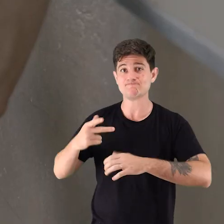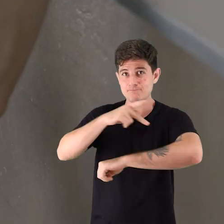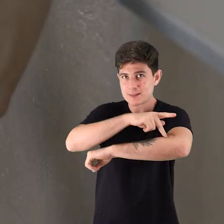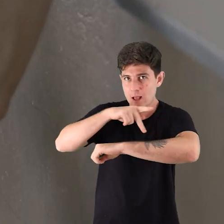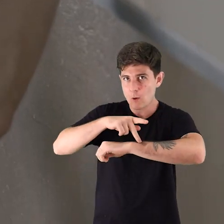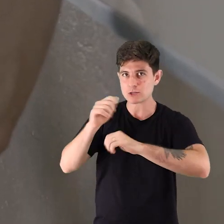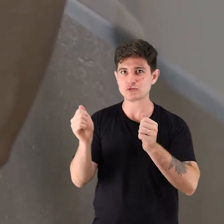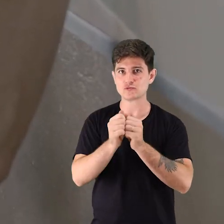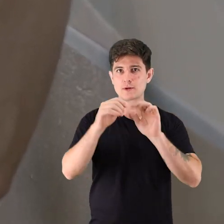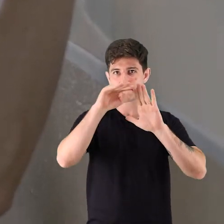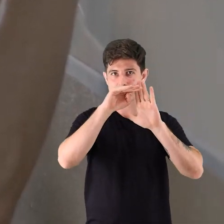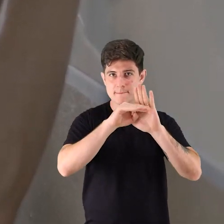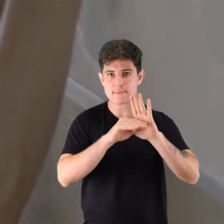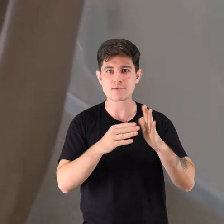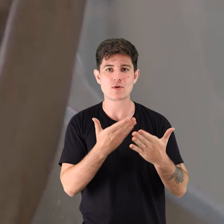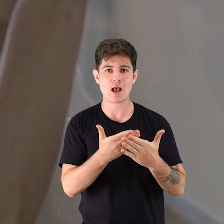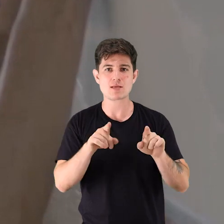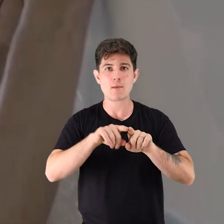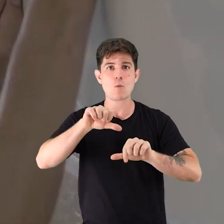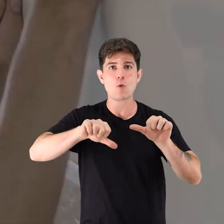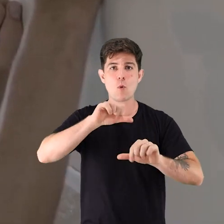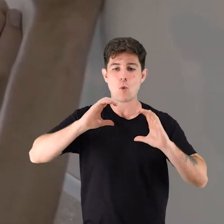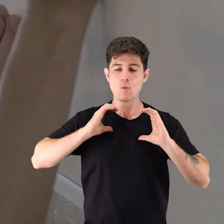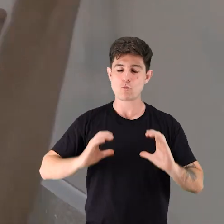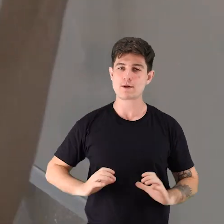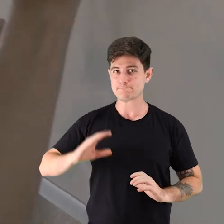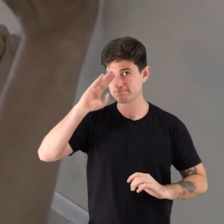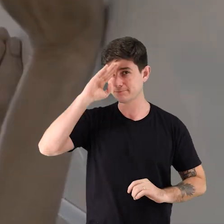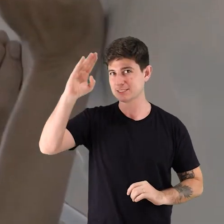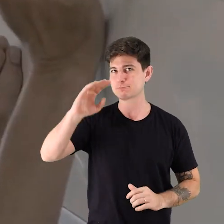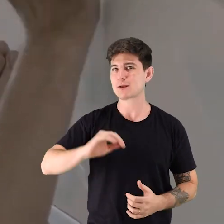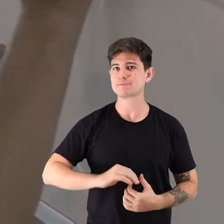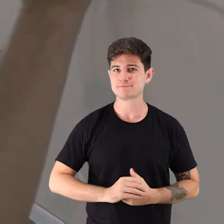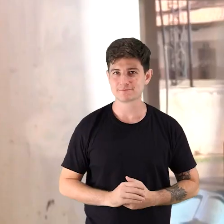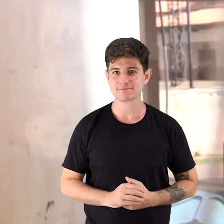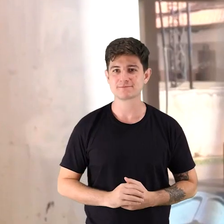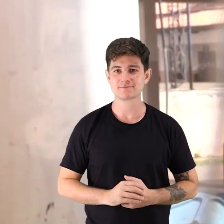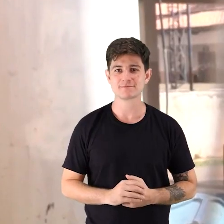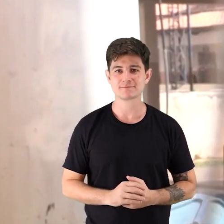prática pedagógica, com planos de aula e principalmente com mudança de comportamento.